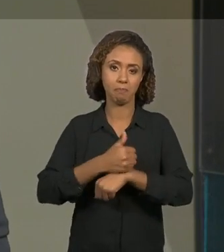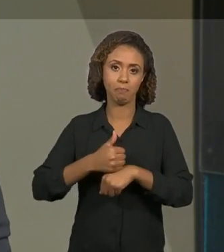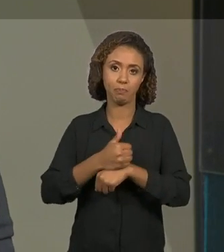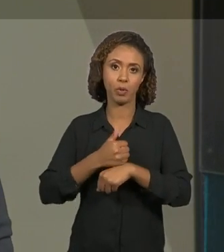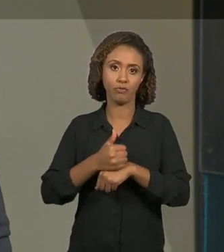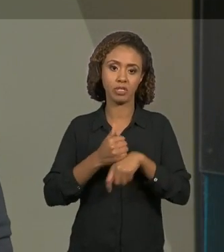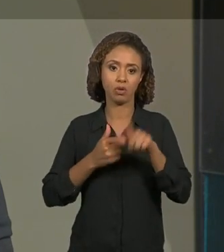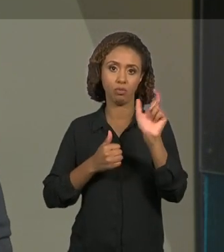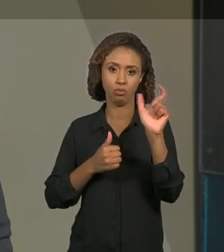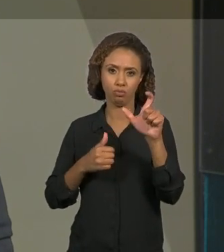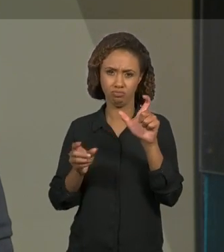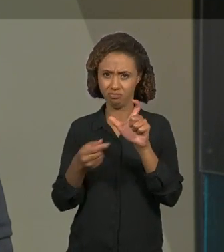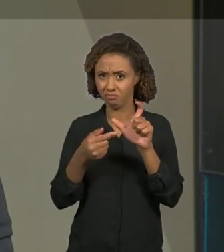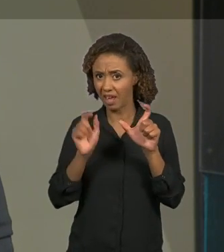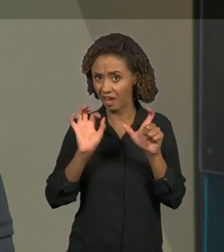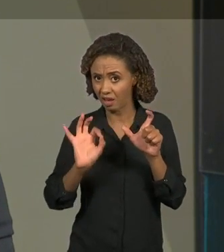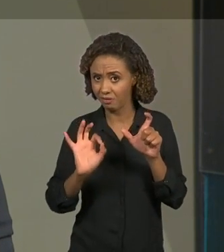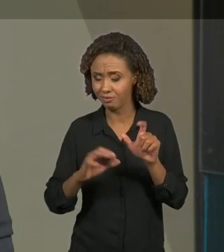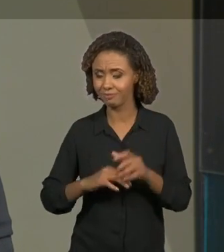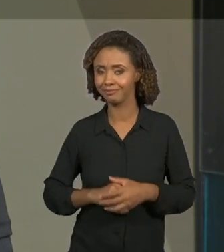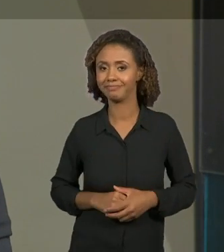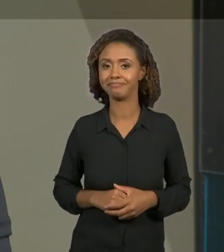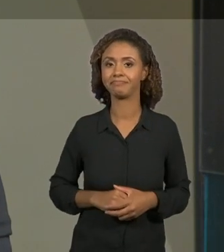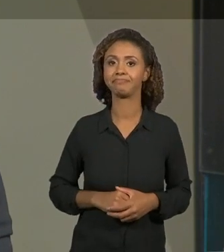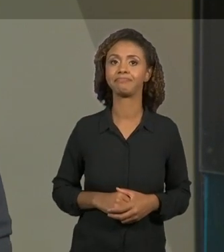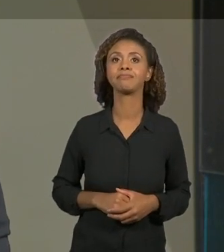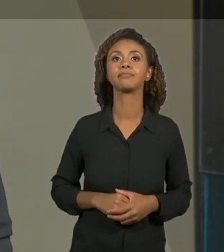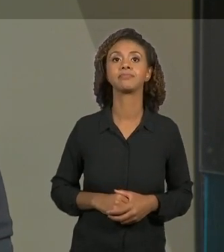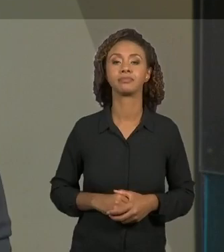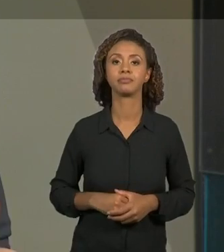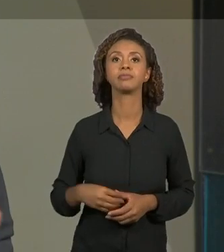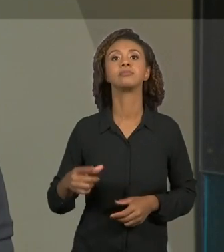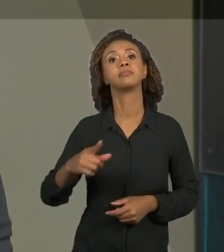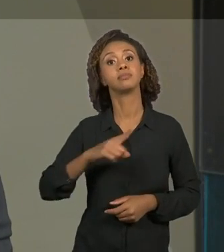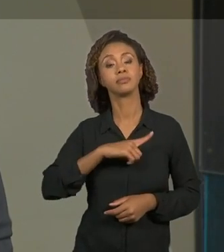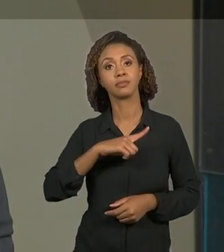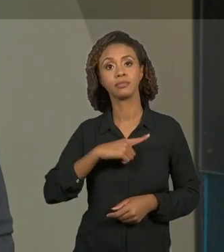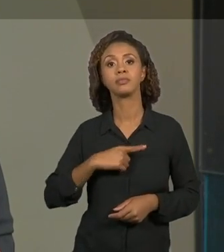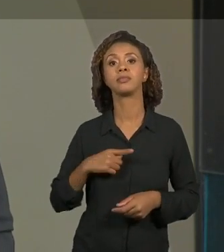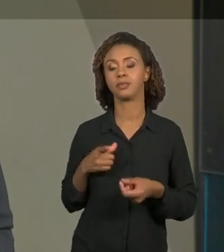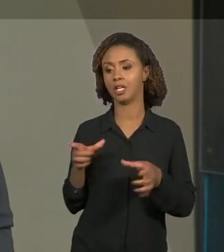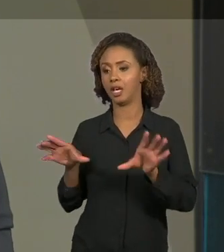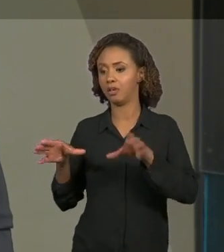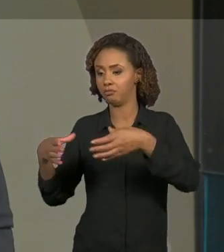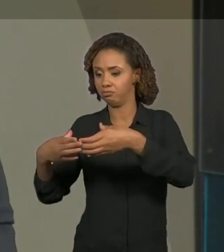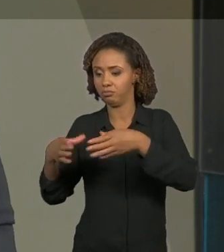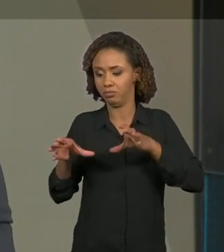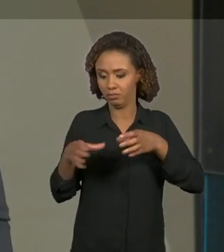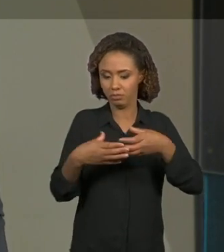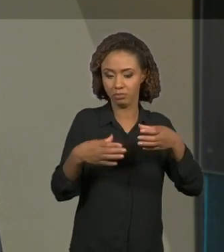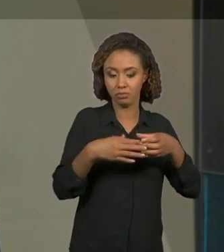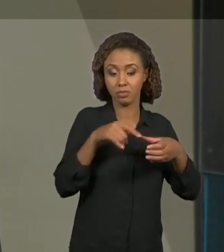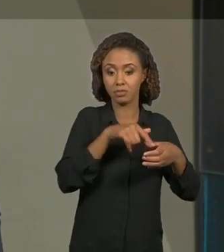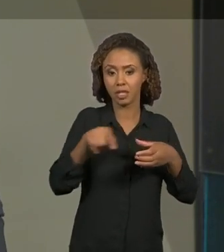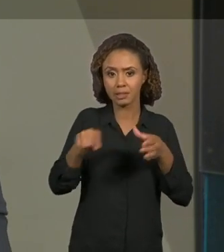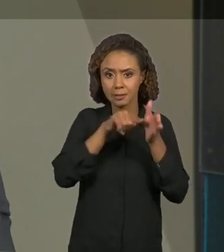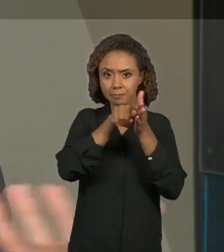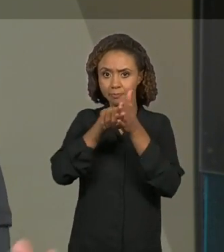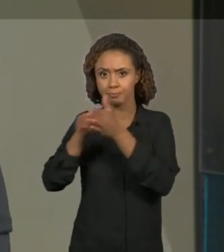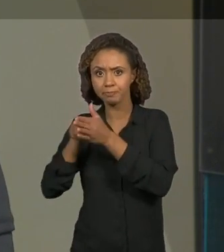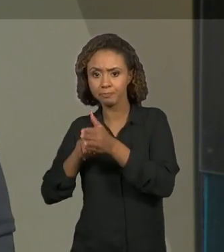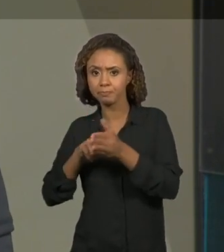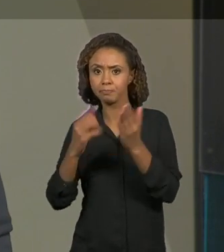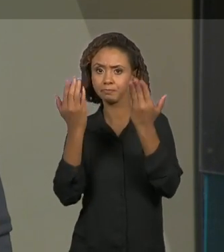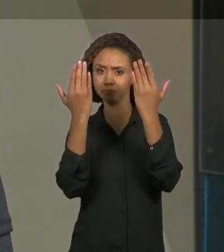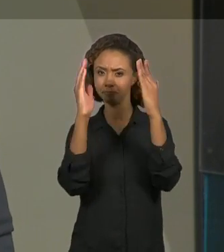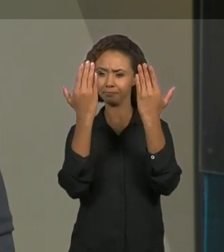pelo que entendi é isso que ele quer saber é analisada pelas câmaras especializadas dessas cartas especializadas elas conseguem ali